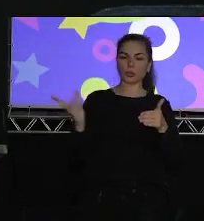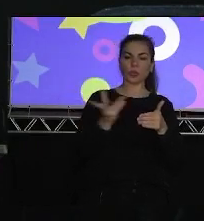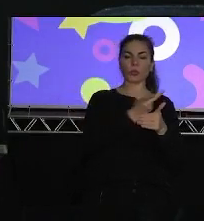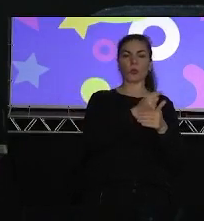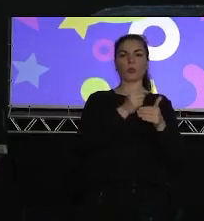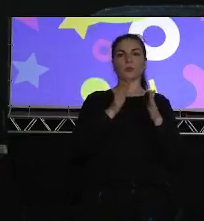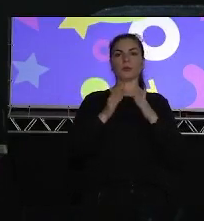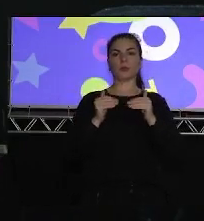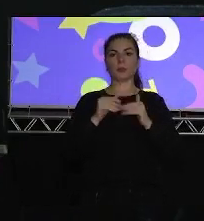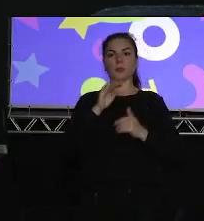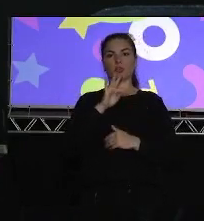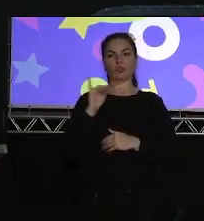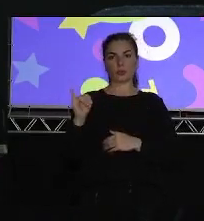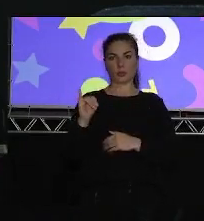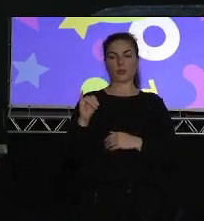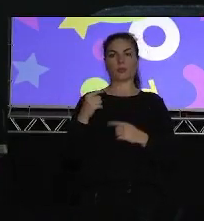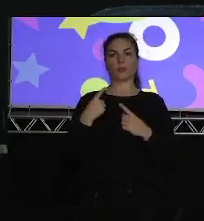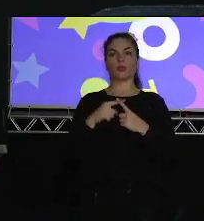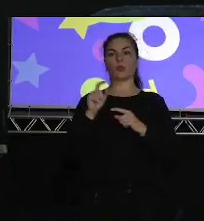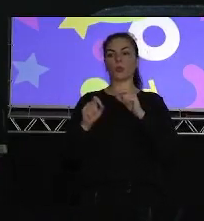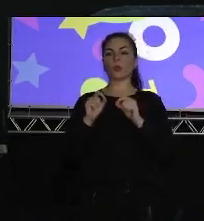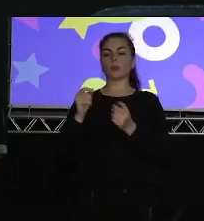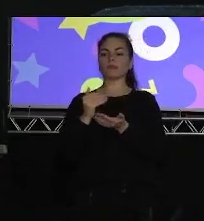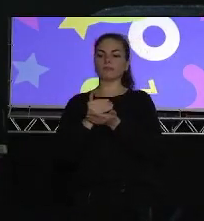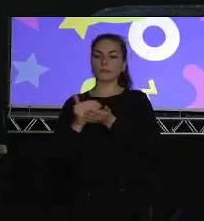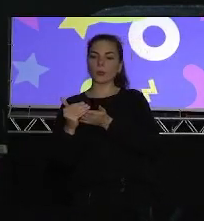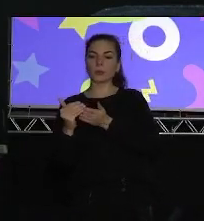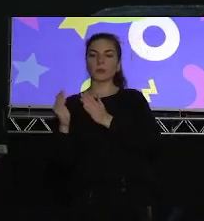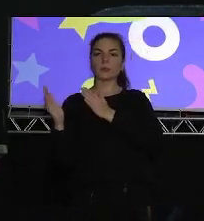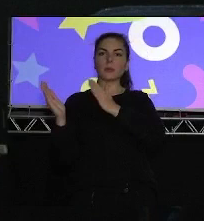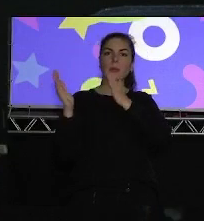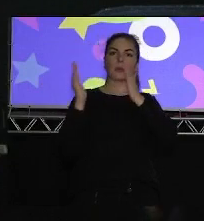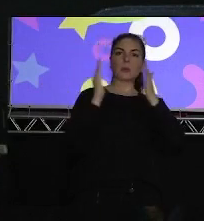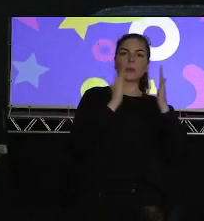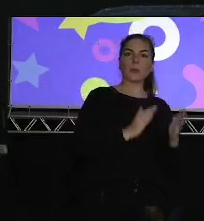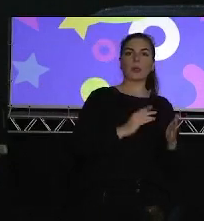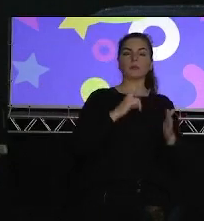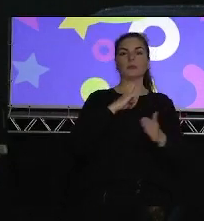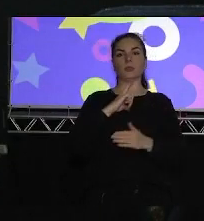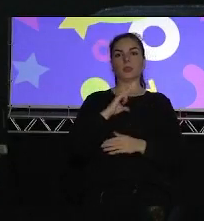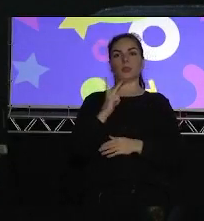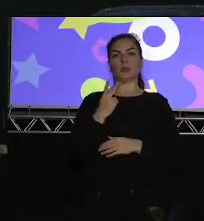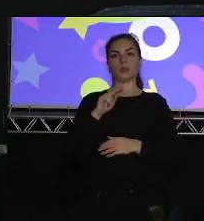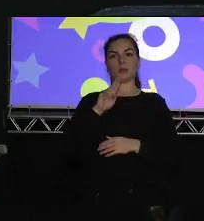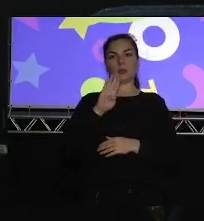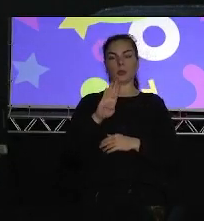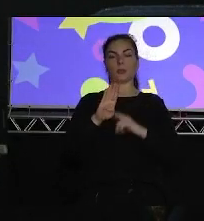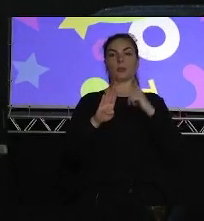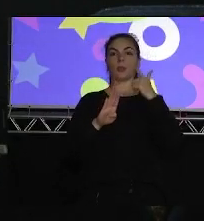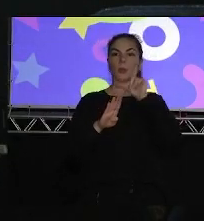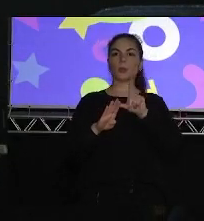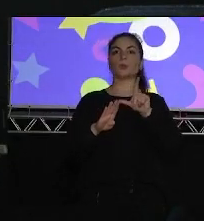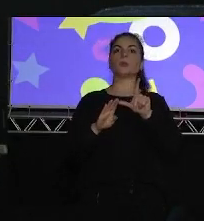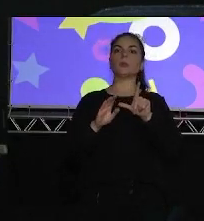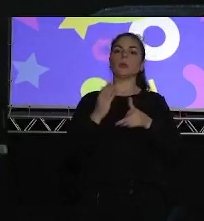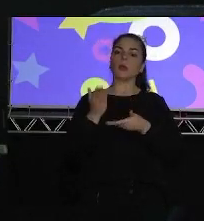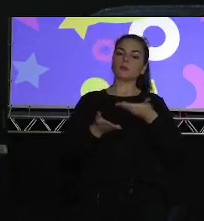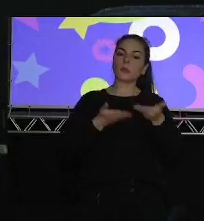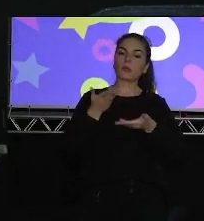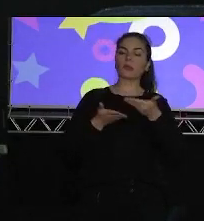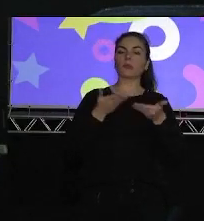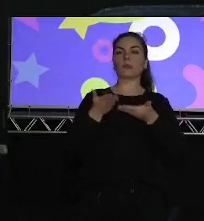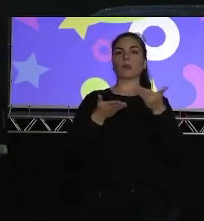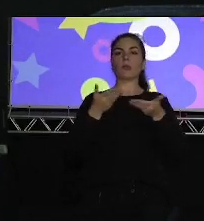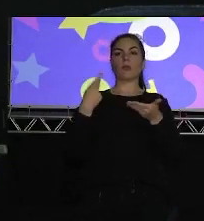TI, tem que passar por esse hub, para que a IT Brasil, então, consiga atender